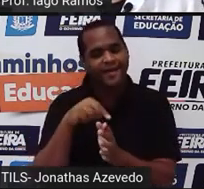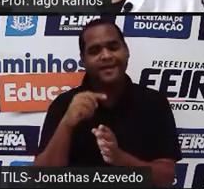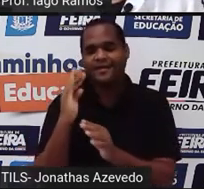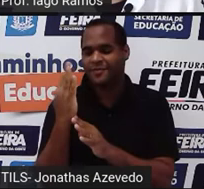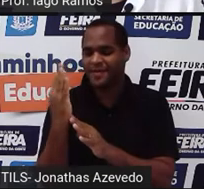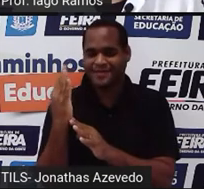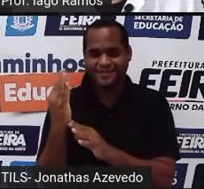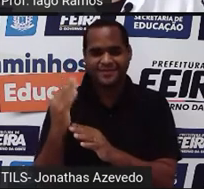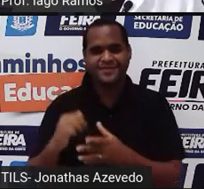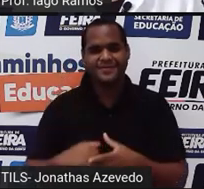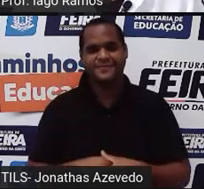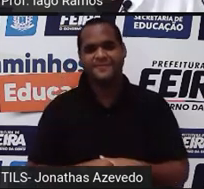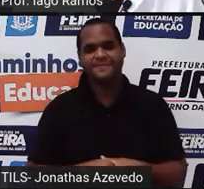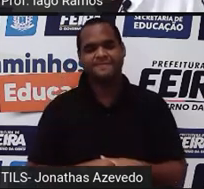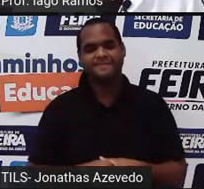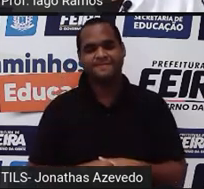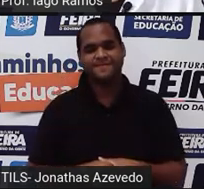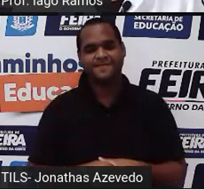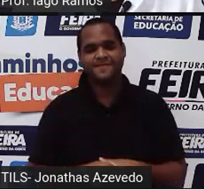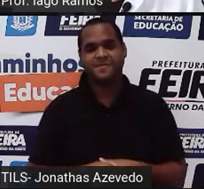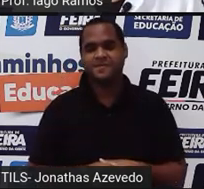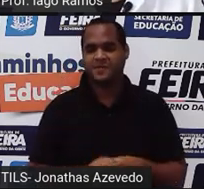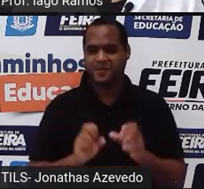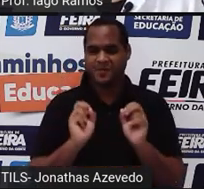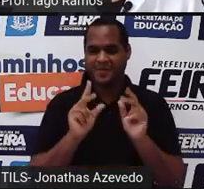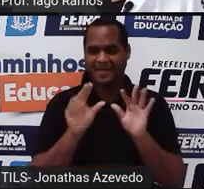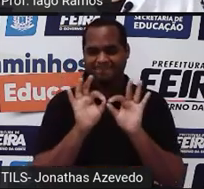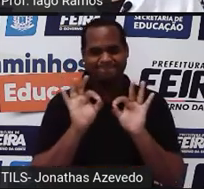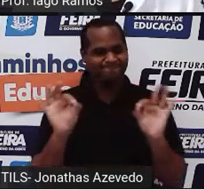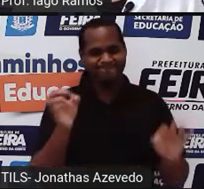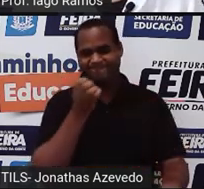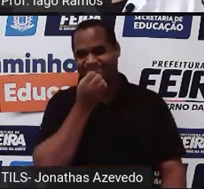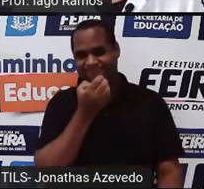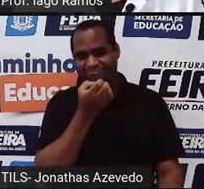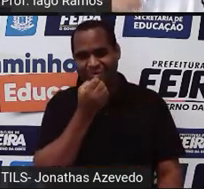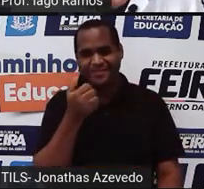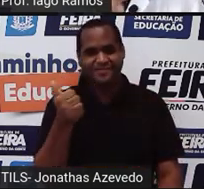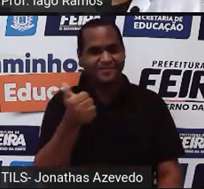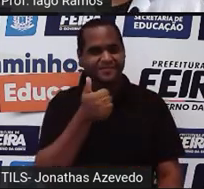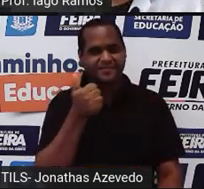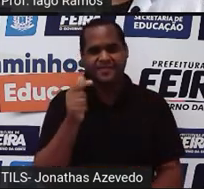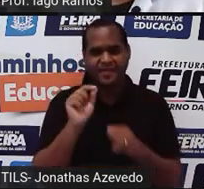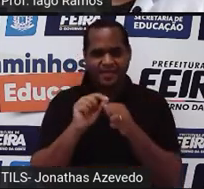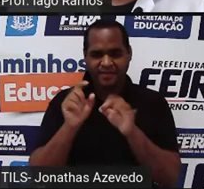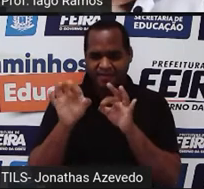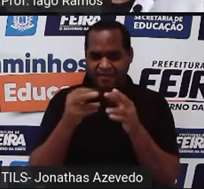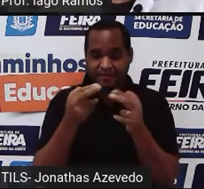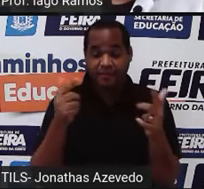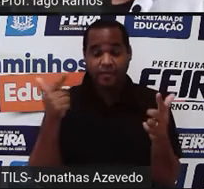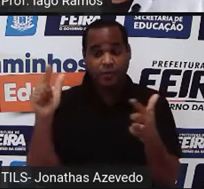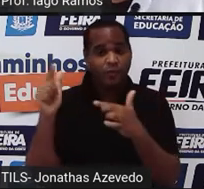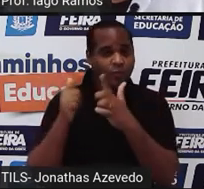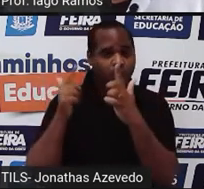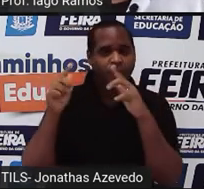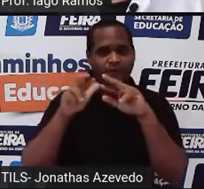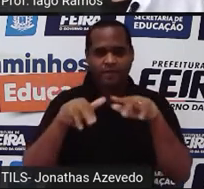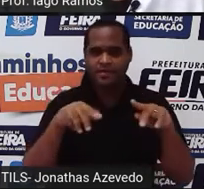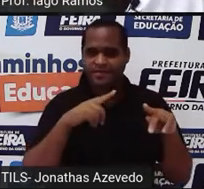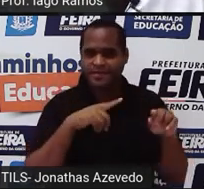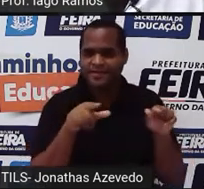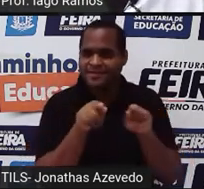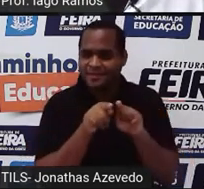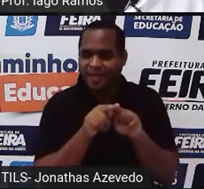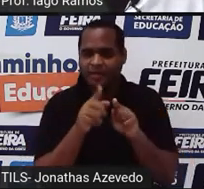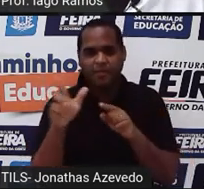Beleza, que massa. Se eu fizer isso com todos os outros pontos dessa